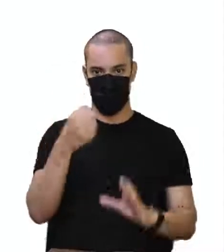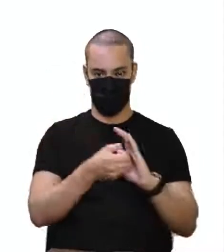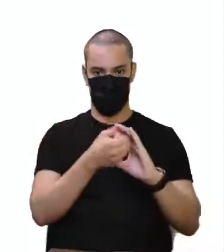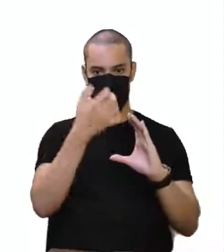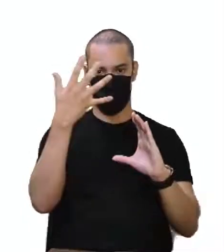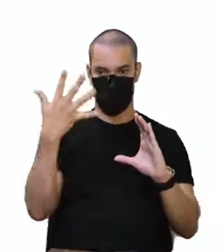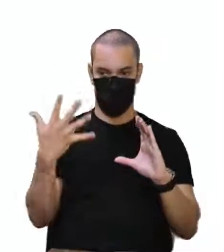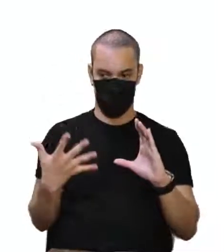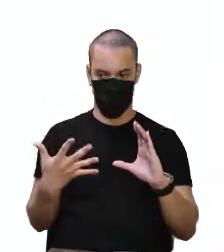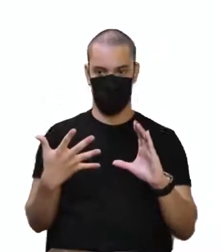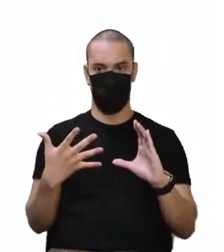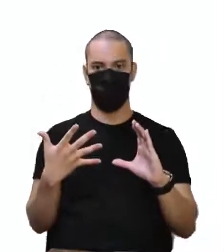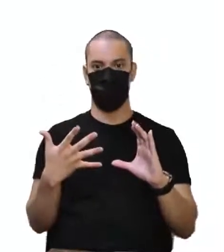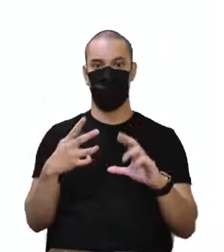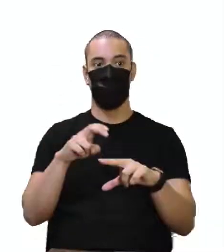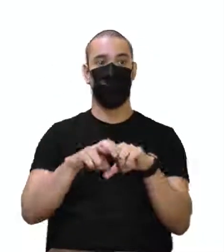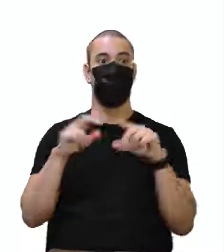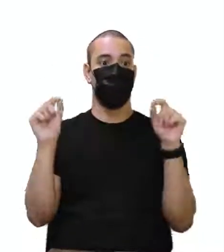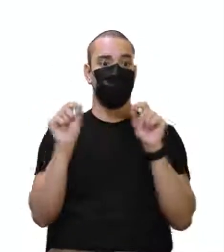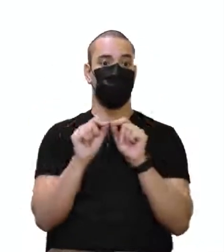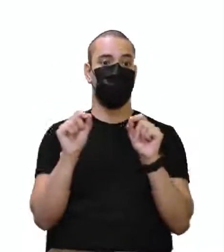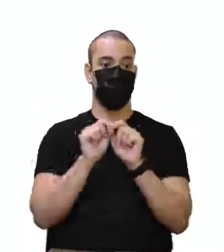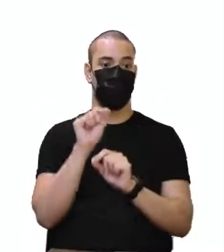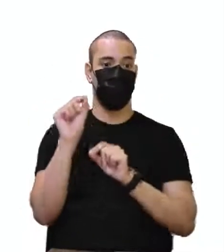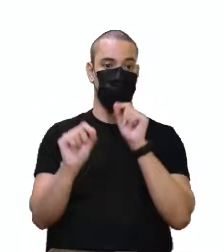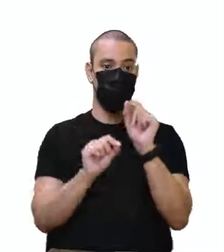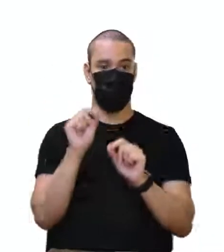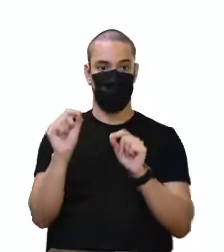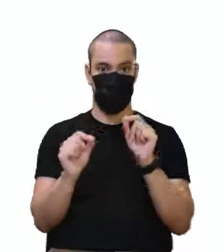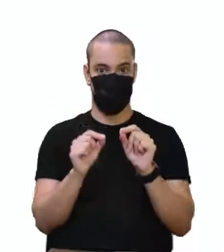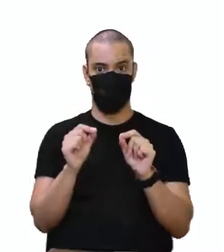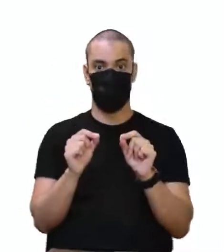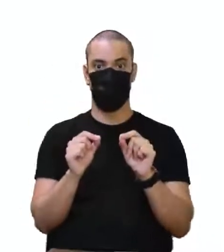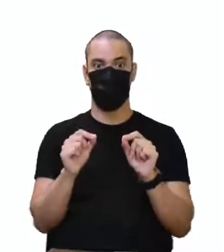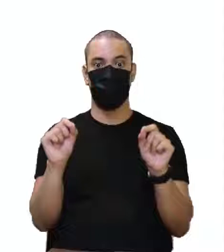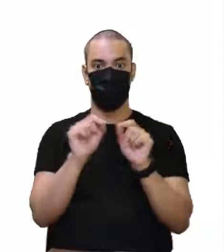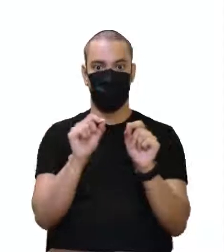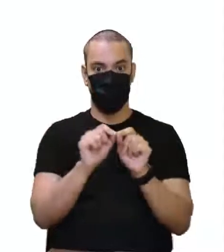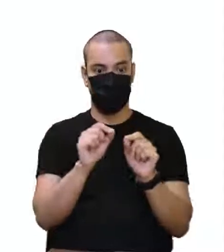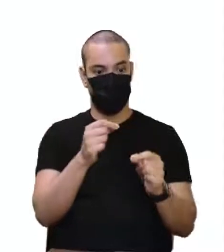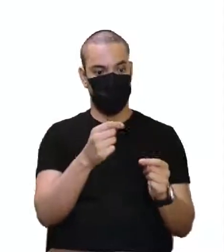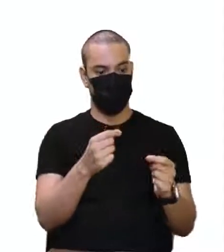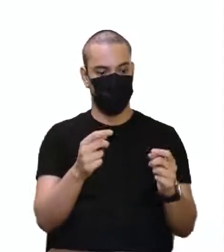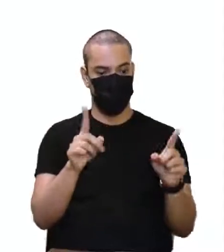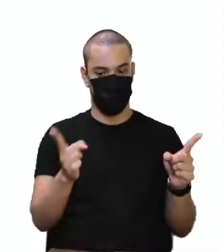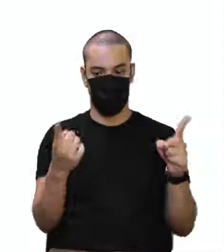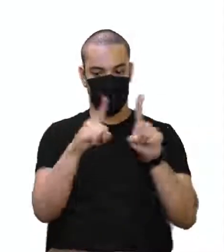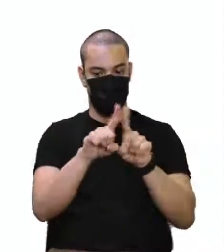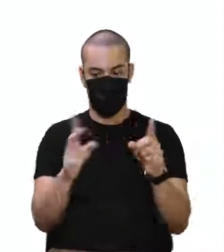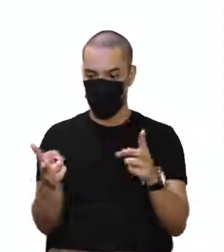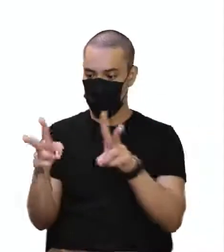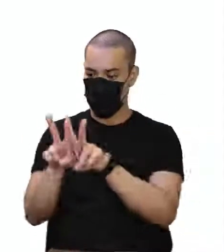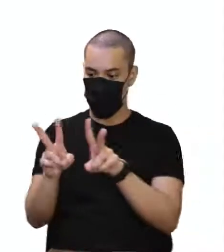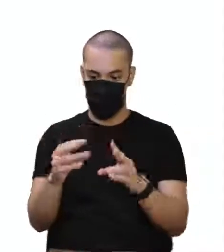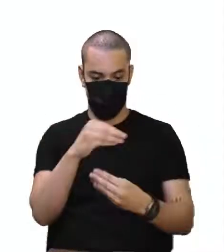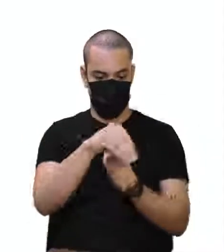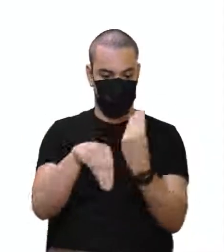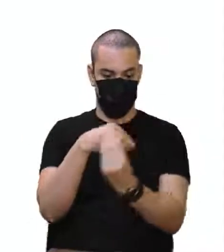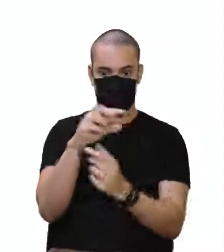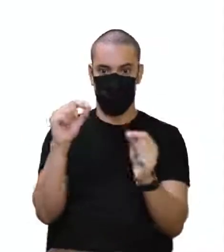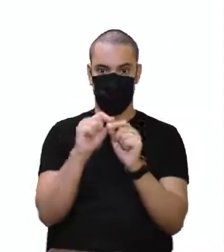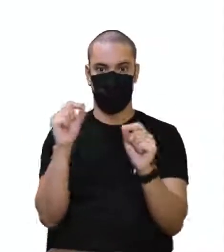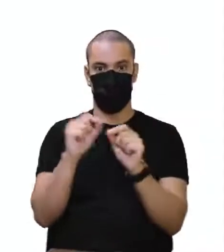característica, tá? E fazer aí o cruzamento entre esses indivíduos e obter